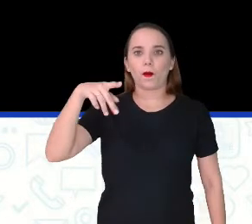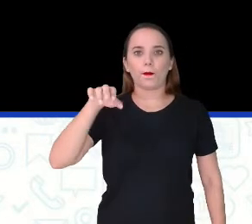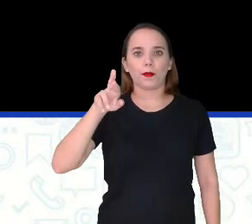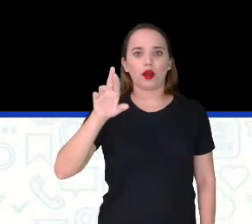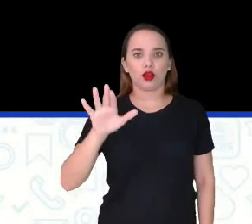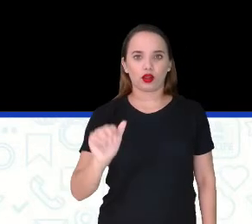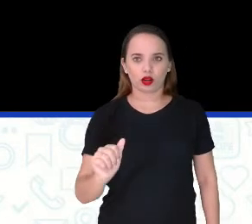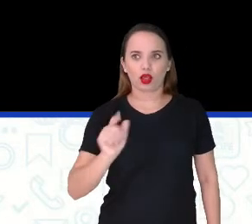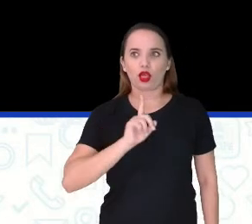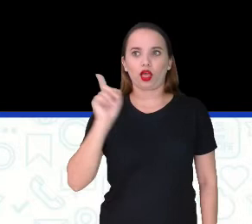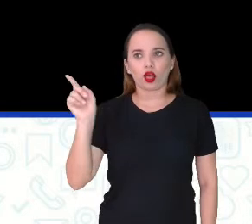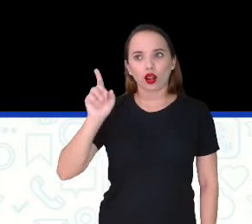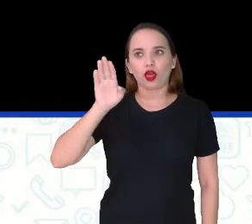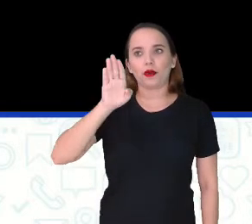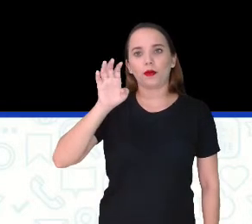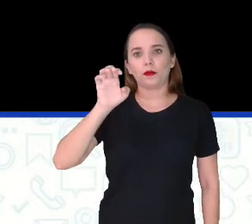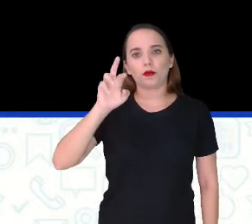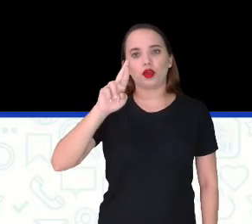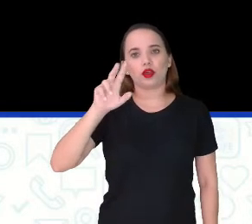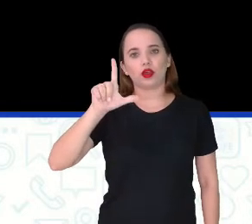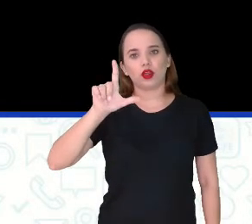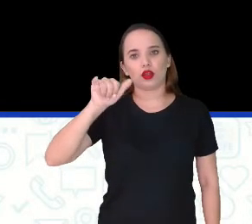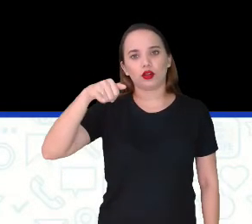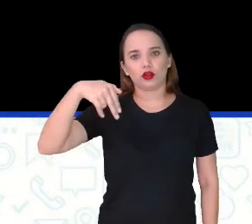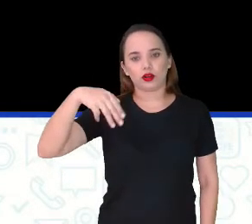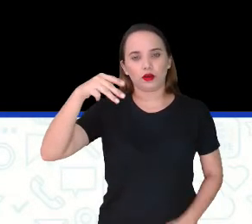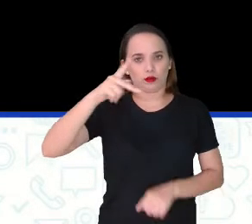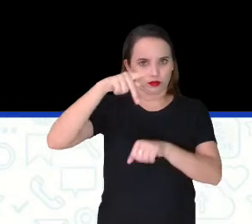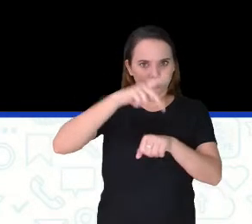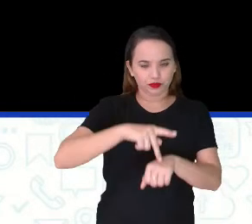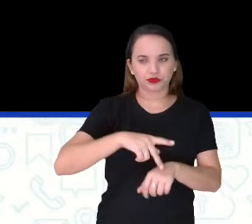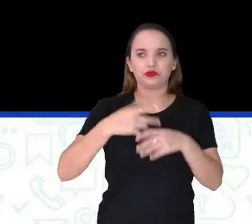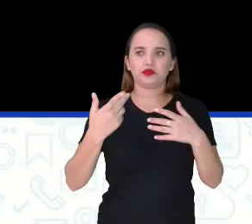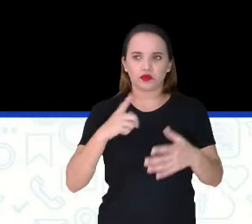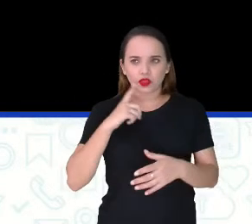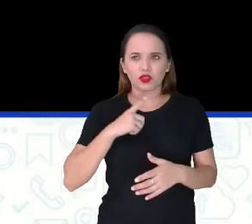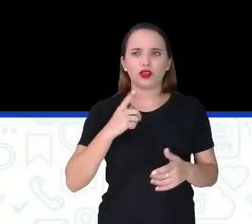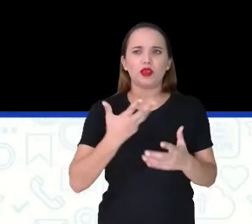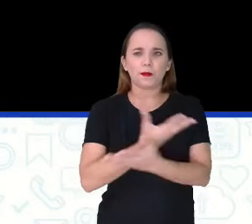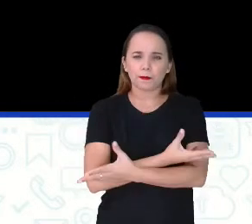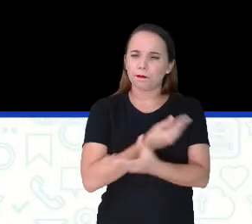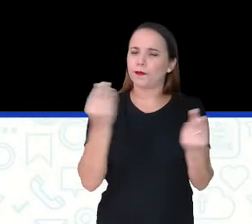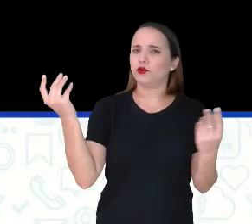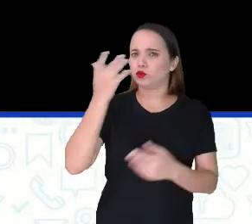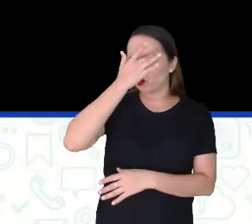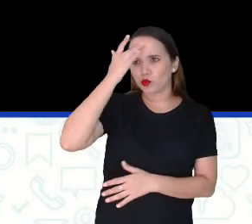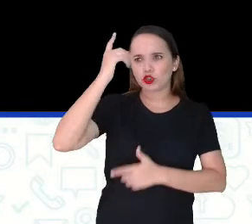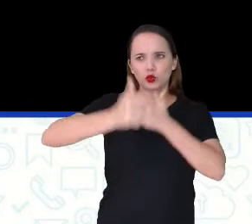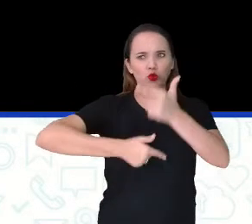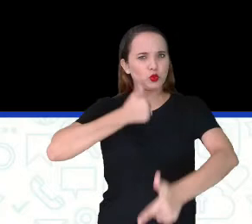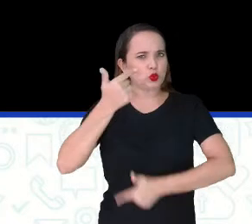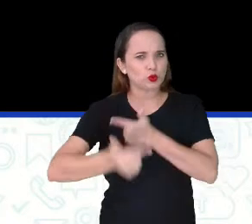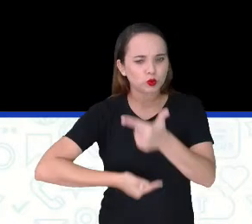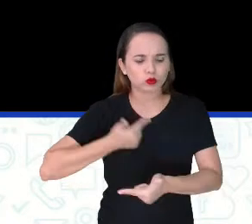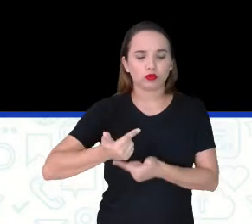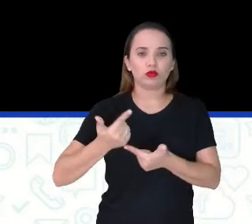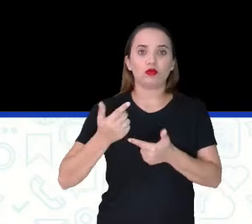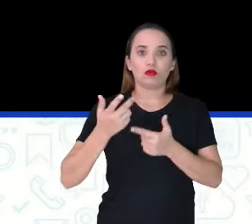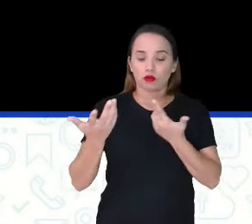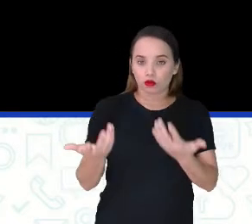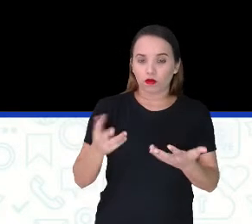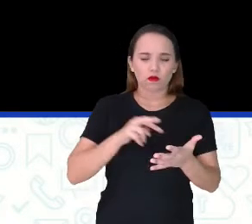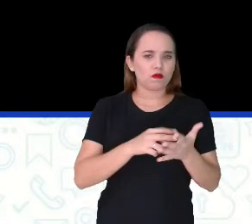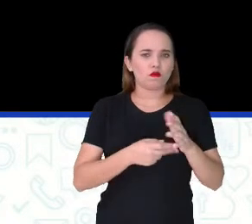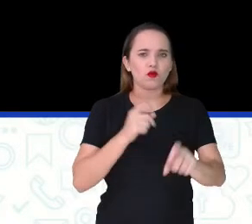tempo que ele ficou lá, ele lidou com muitos operários. Ou seja, os operários estavam lá trabalhando e ele estava lá